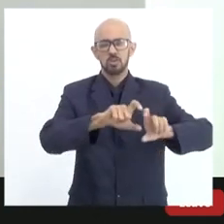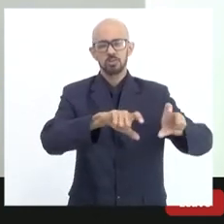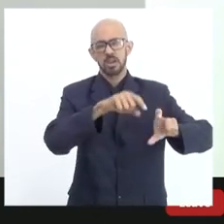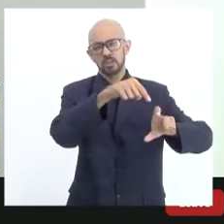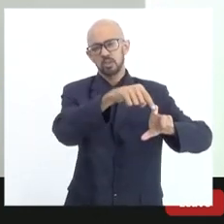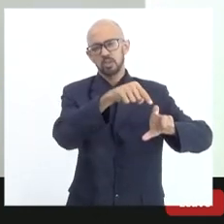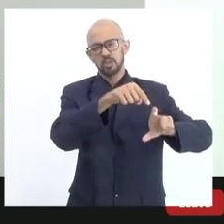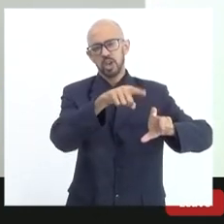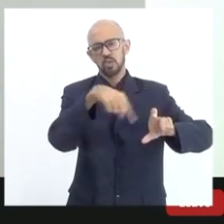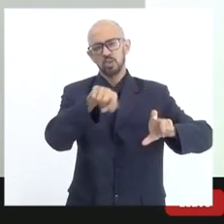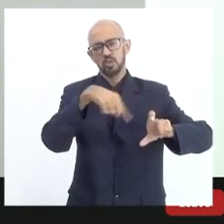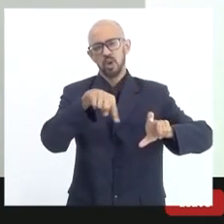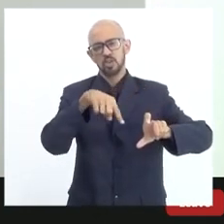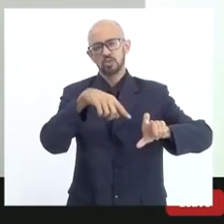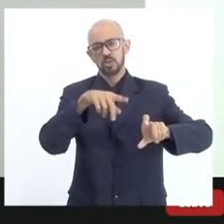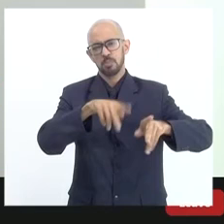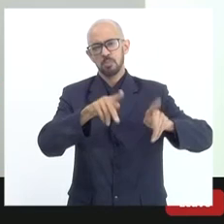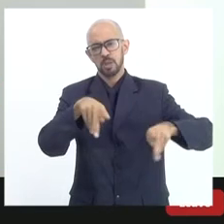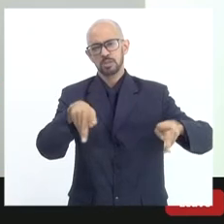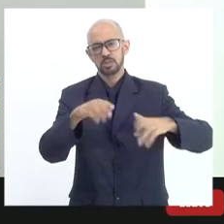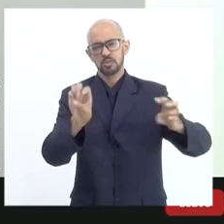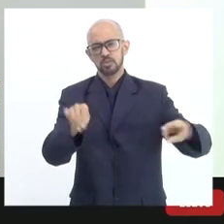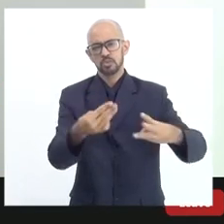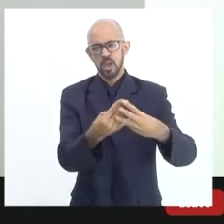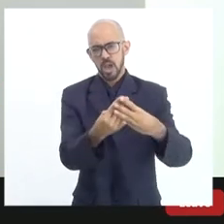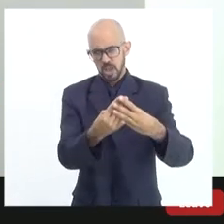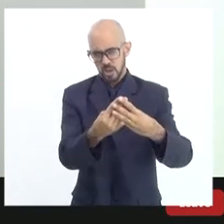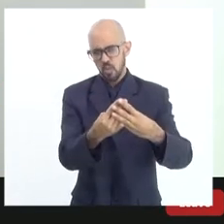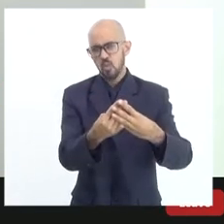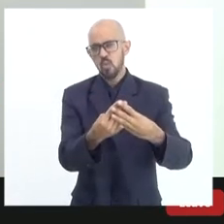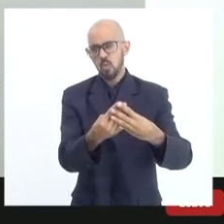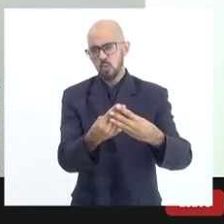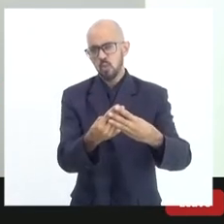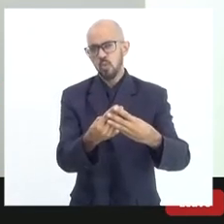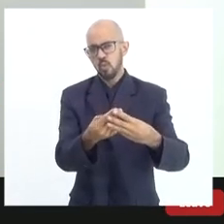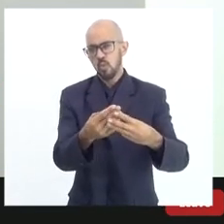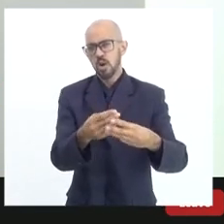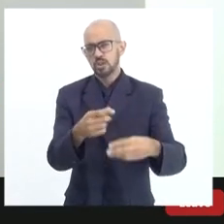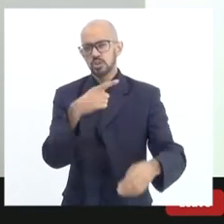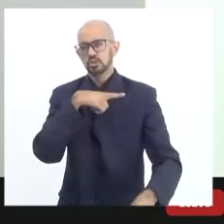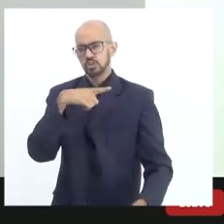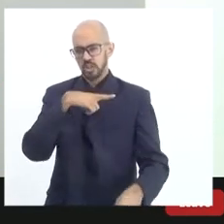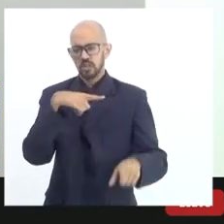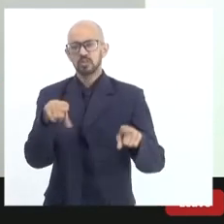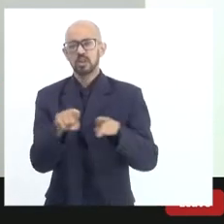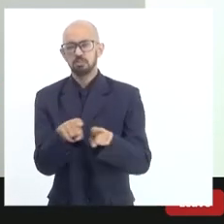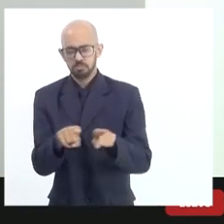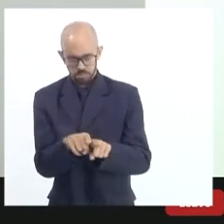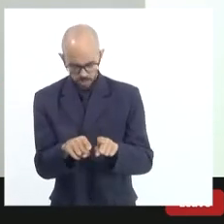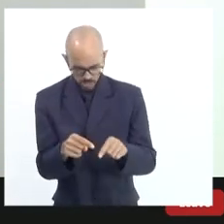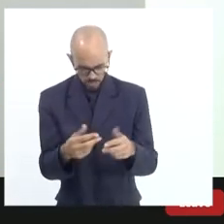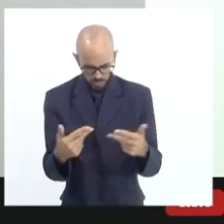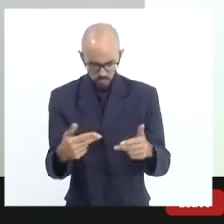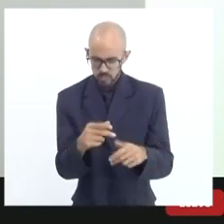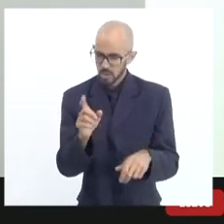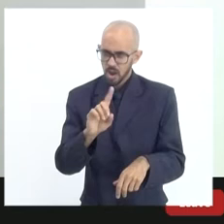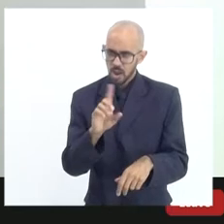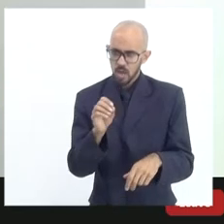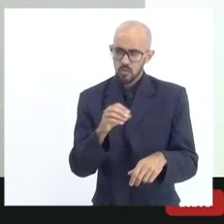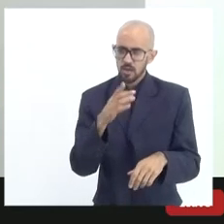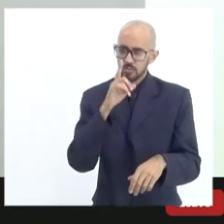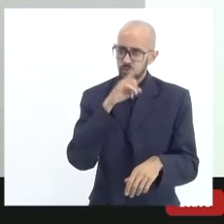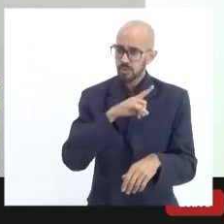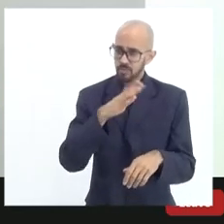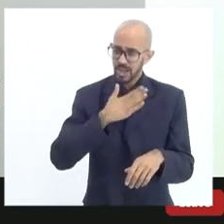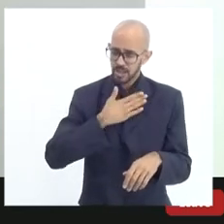ao nosso povo israelita. Né? Nós tivemos um caso também, deputada Marta Rocha, que não foi trazido aqui, até uma falha minha, mas